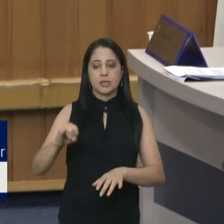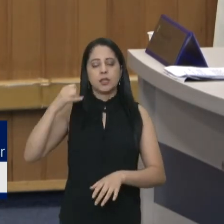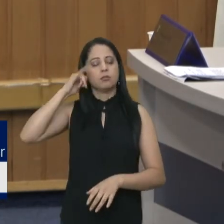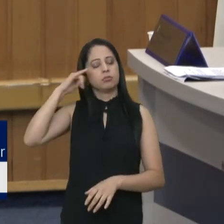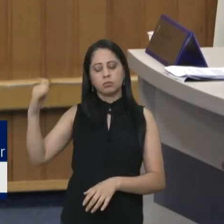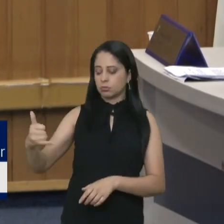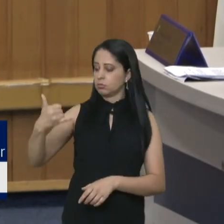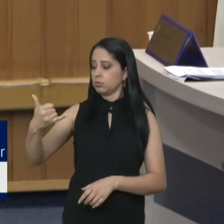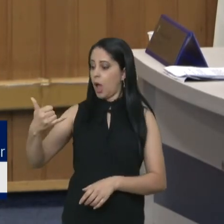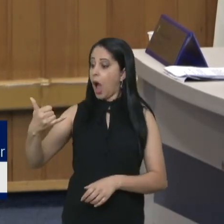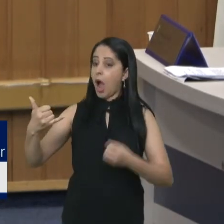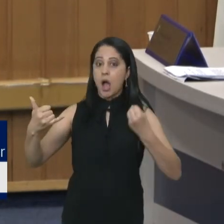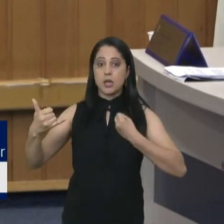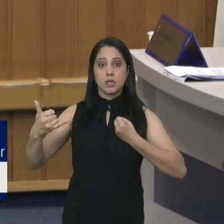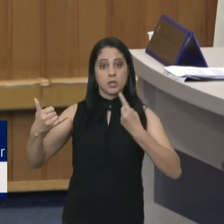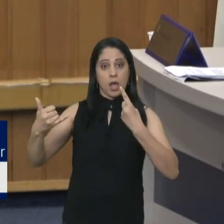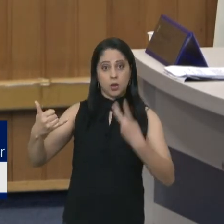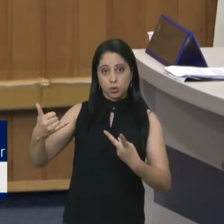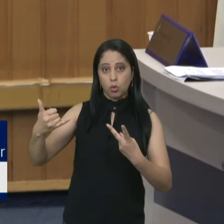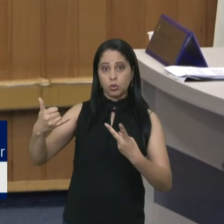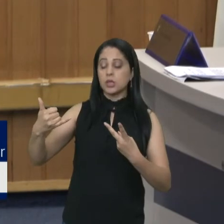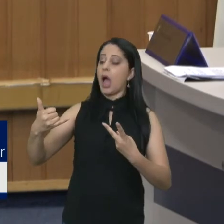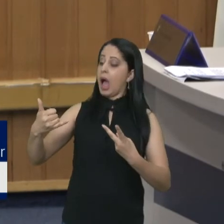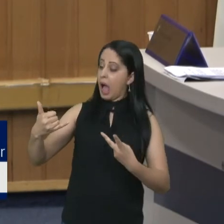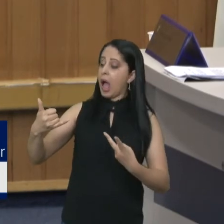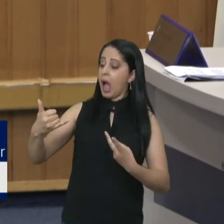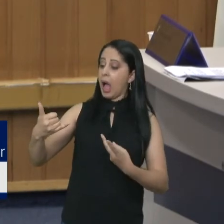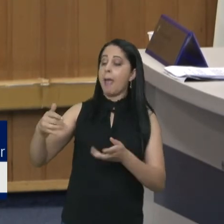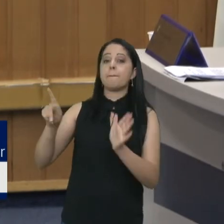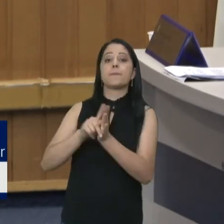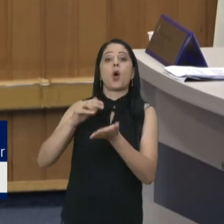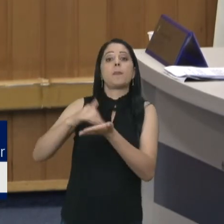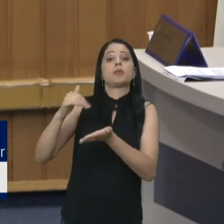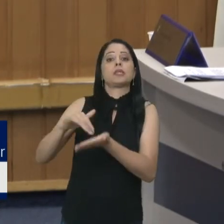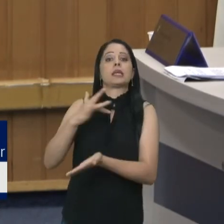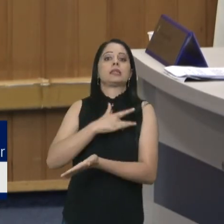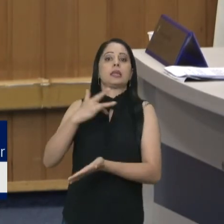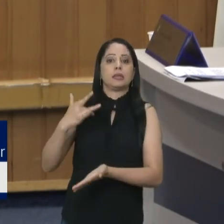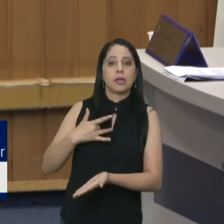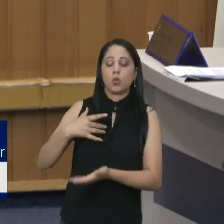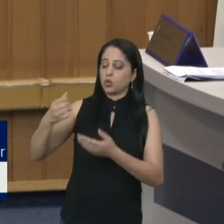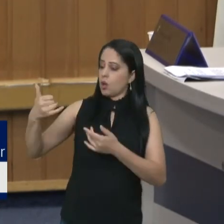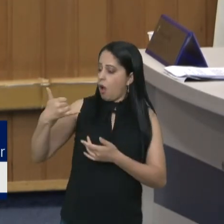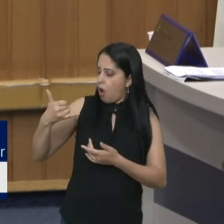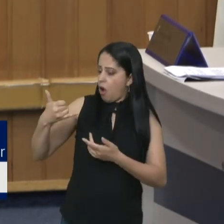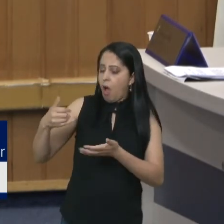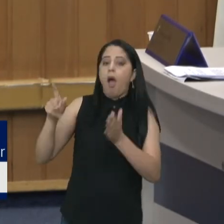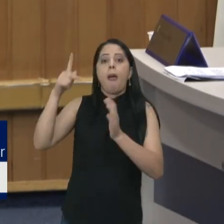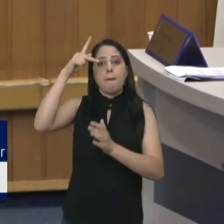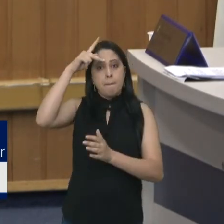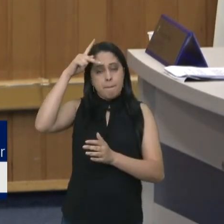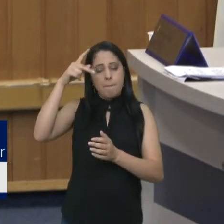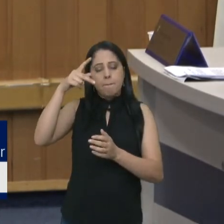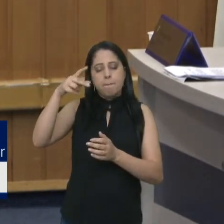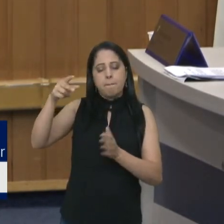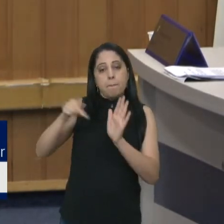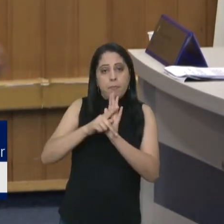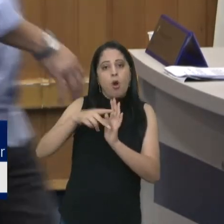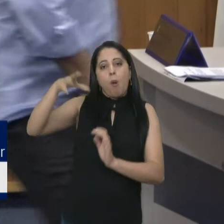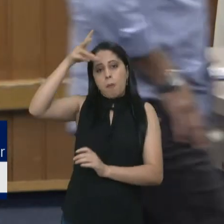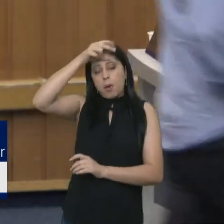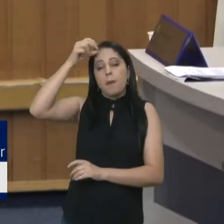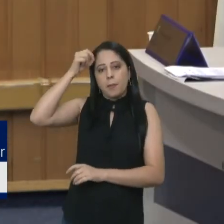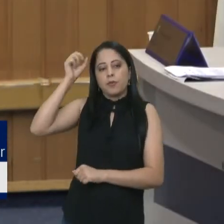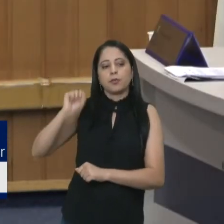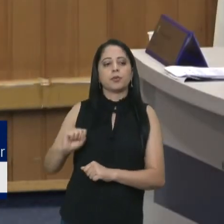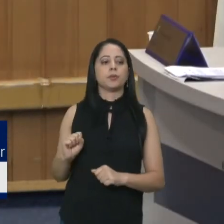já vai ficar sabendo, deixar marcado, olha, esse telefone é da Secretaria de Saúde, é da Prefeitura. Então, importantíssimo essa